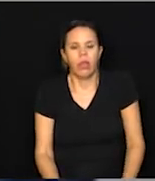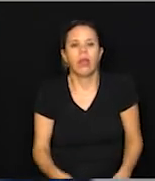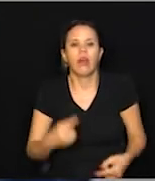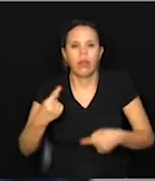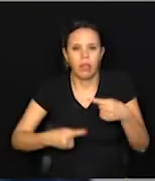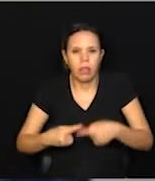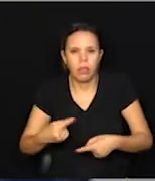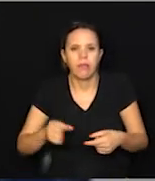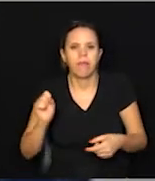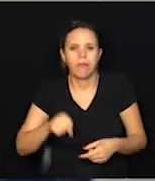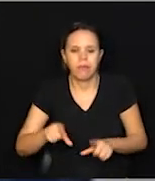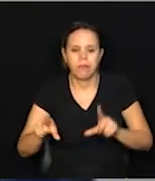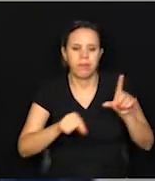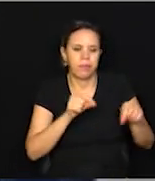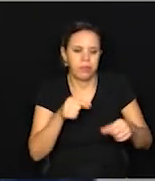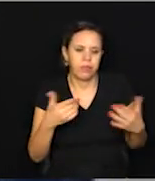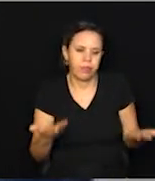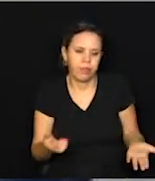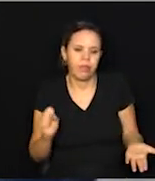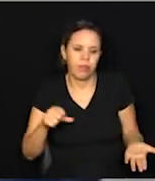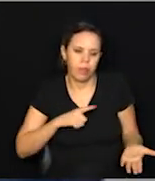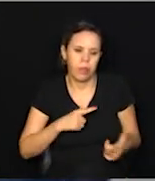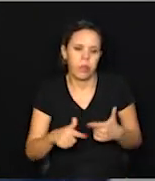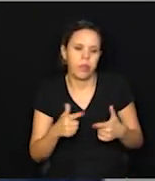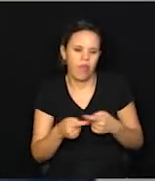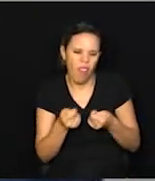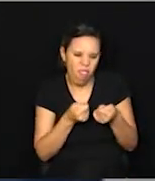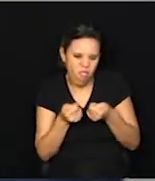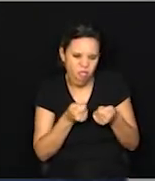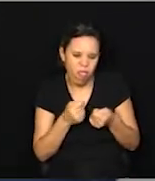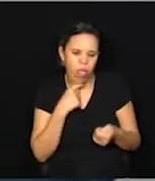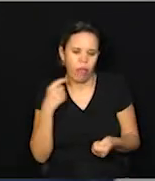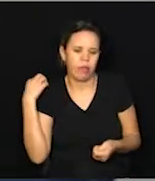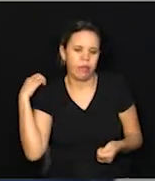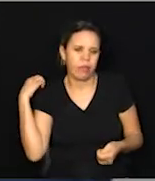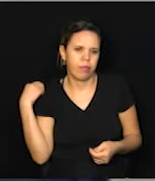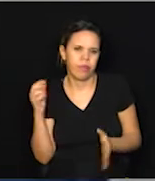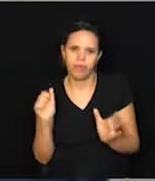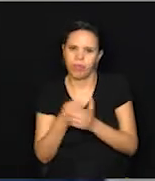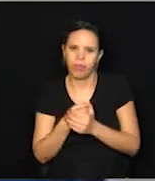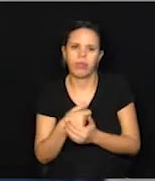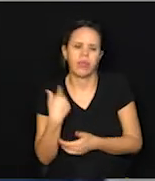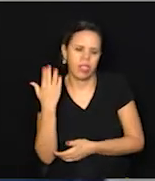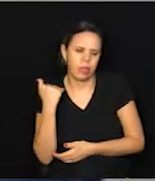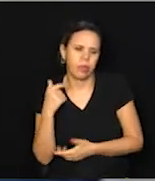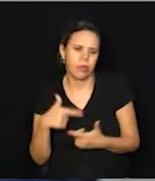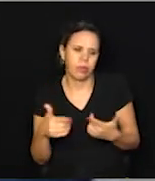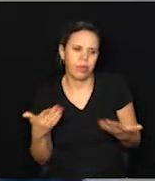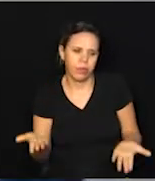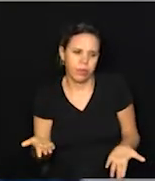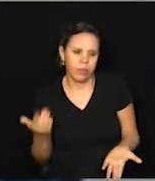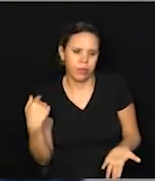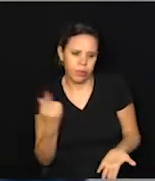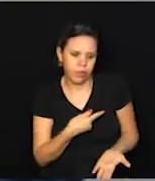nós vamos ter que selecionar. Existe o problema econômico, ninguém esconde isso, nós sabemos, mas a